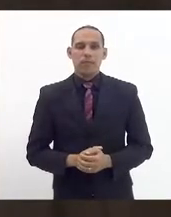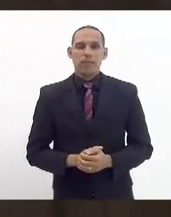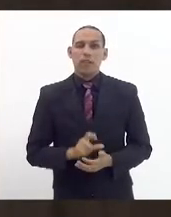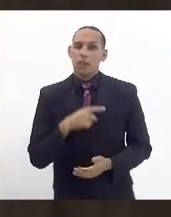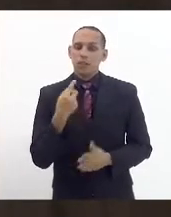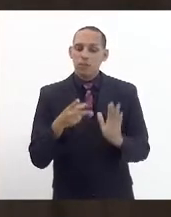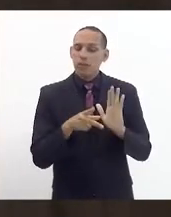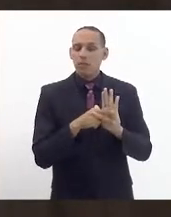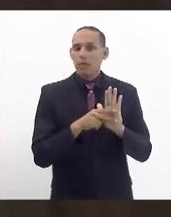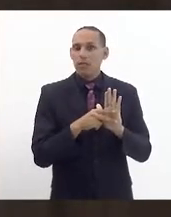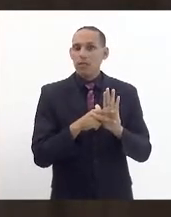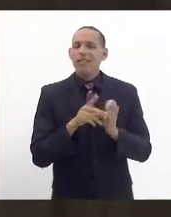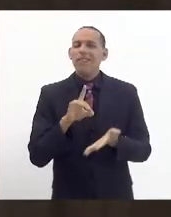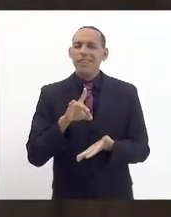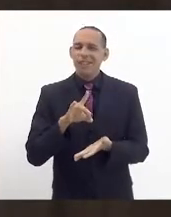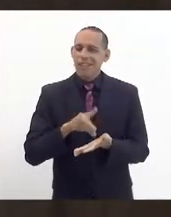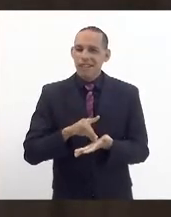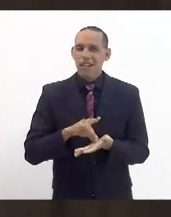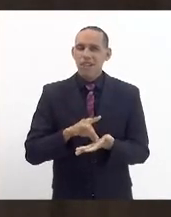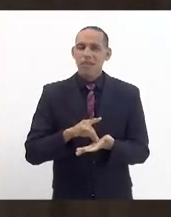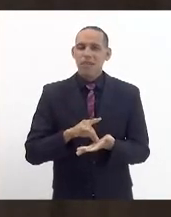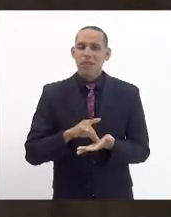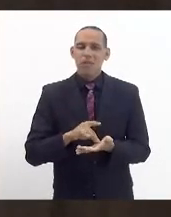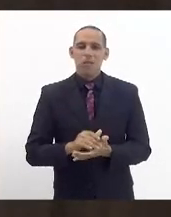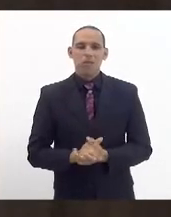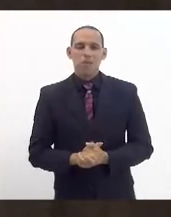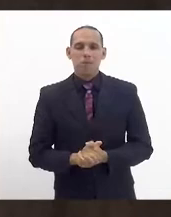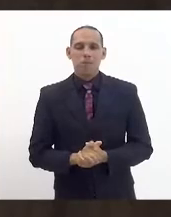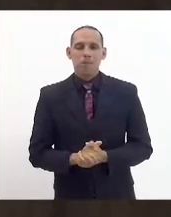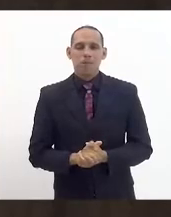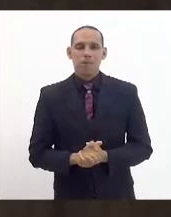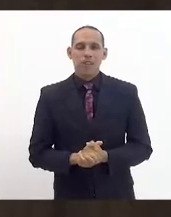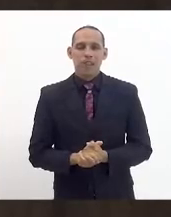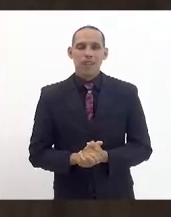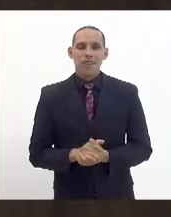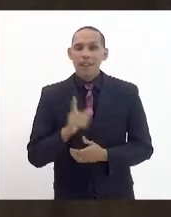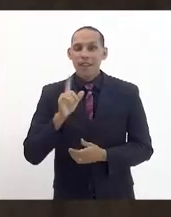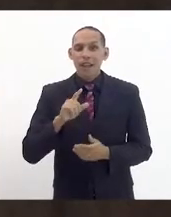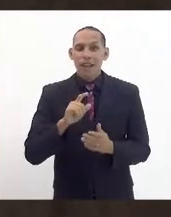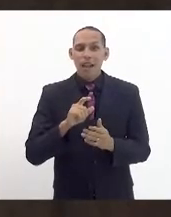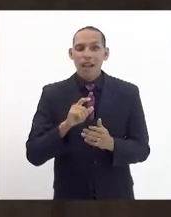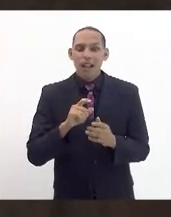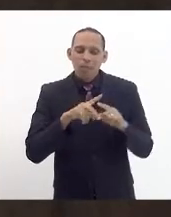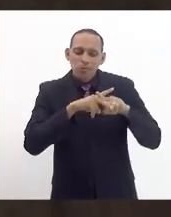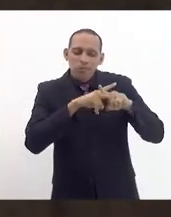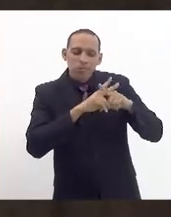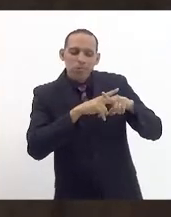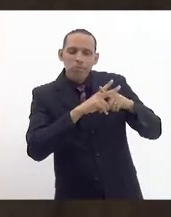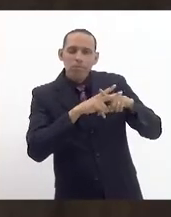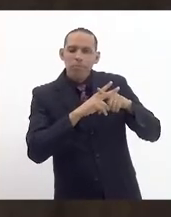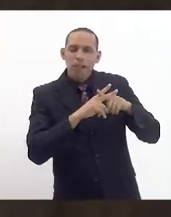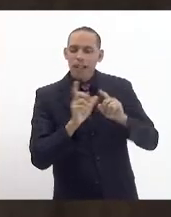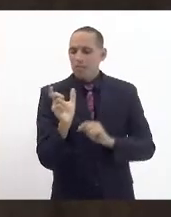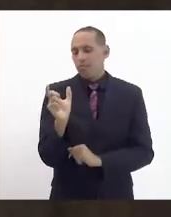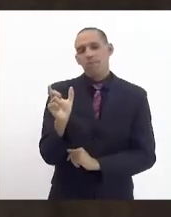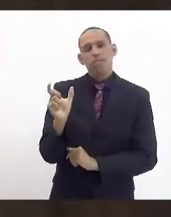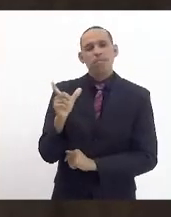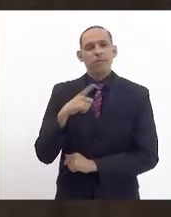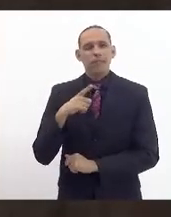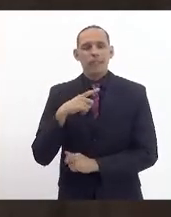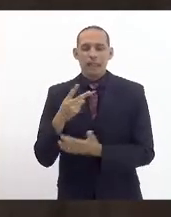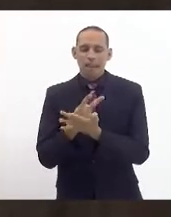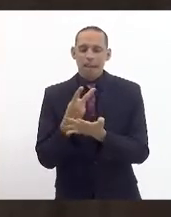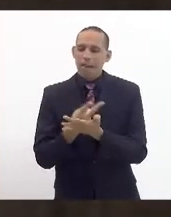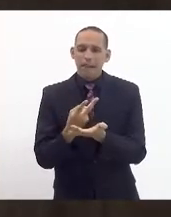a nossa emenda, que, na verdade, fazia apenas uma fraterna correção a um termo utilizado